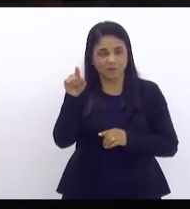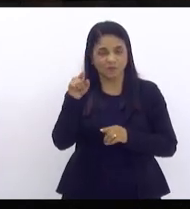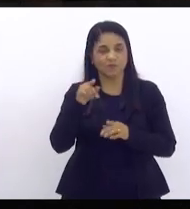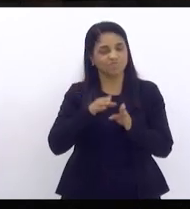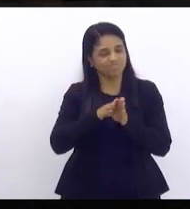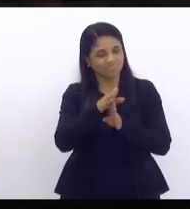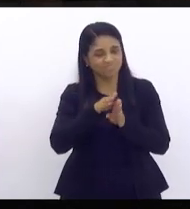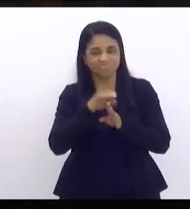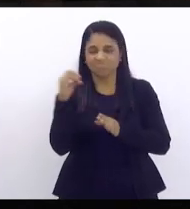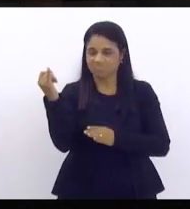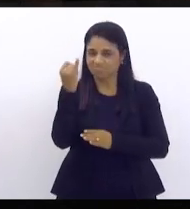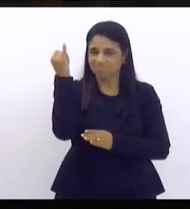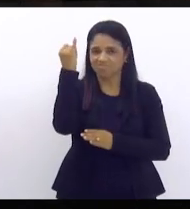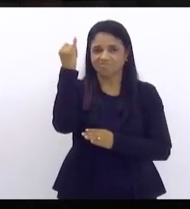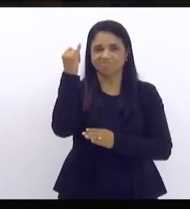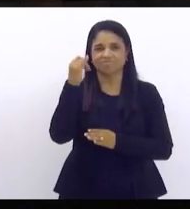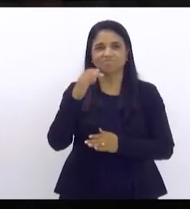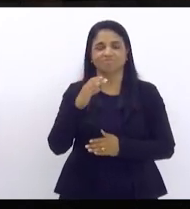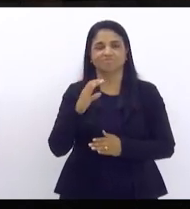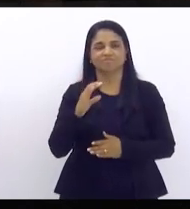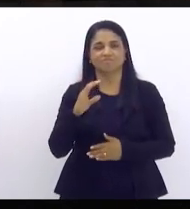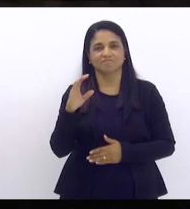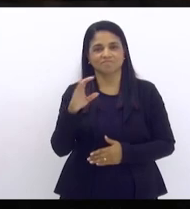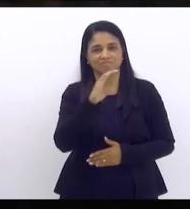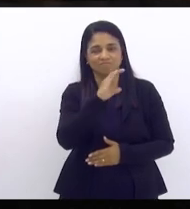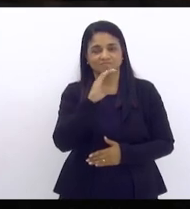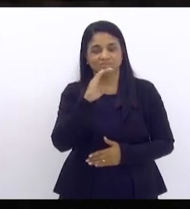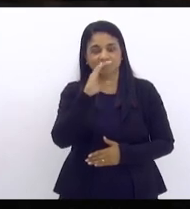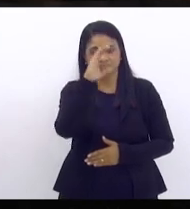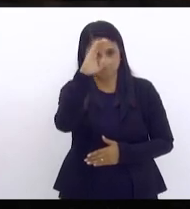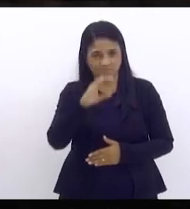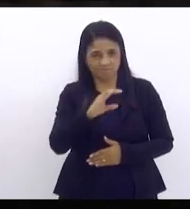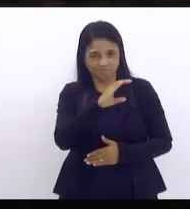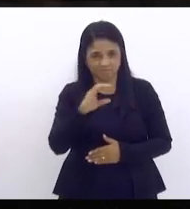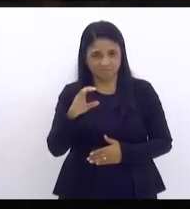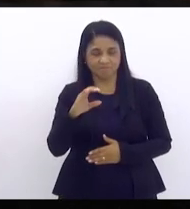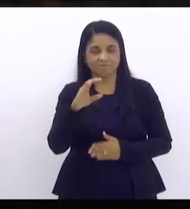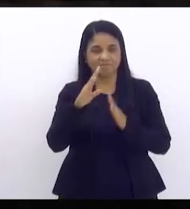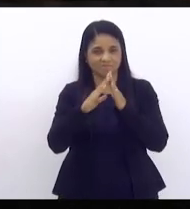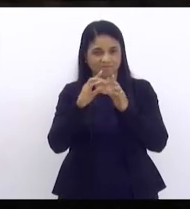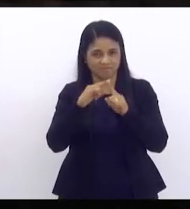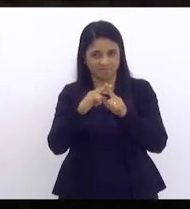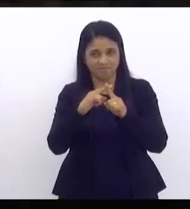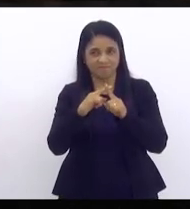Carismática Católica. Padre Manuel, temos visto o que é